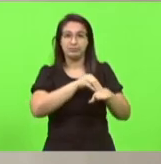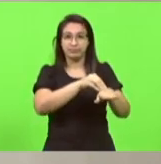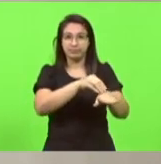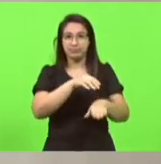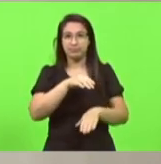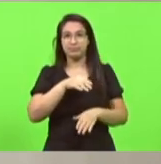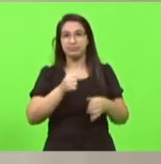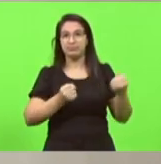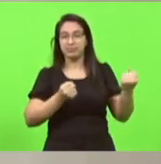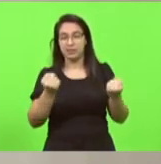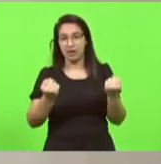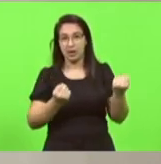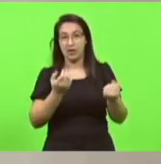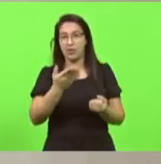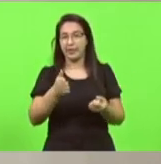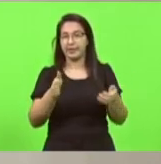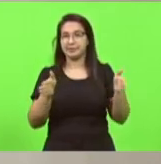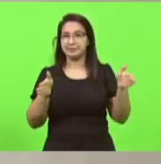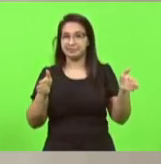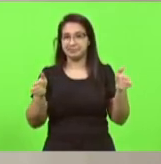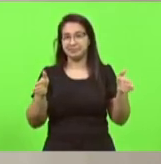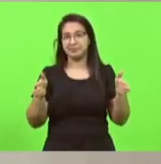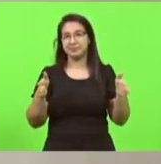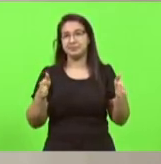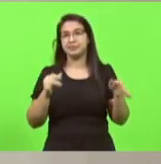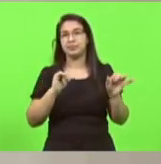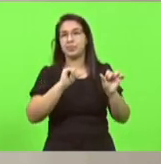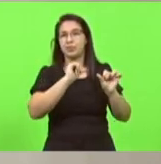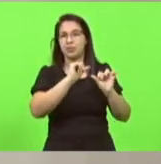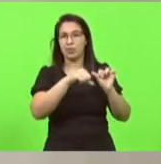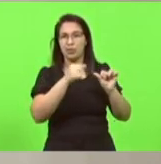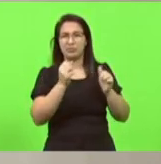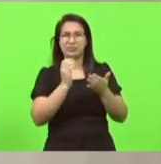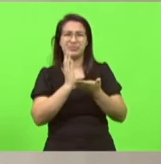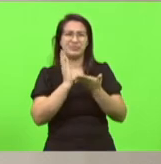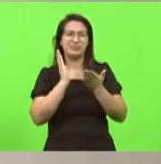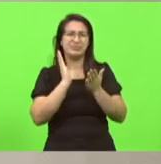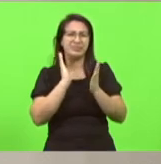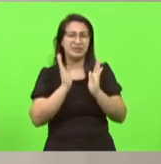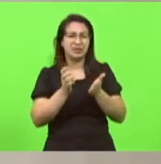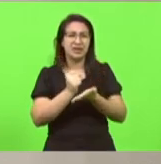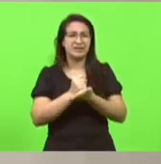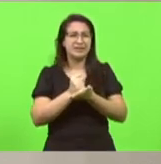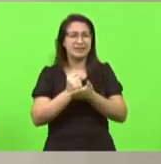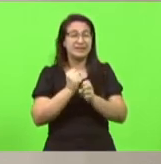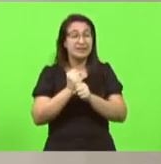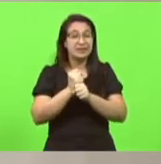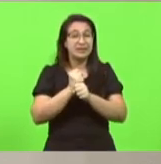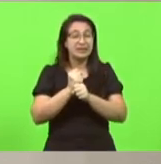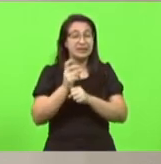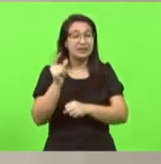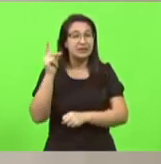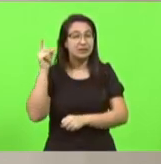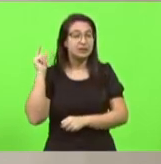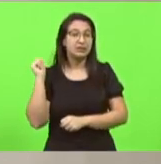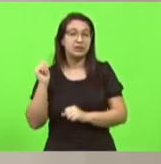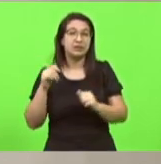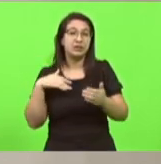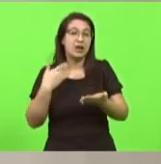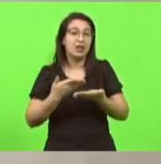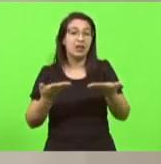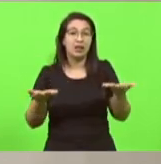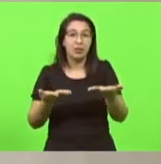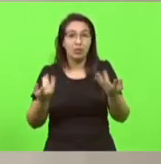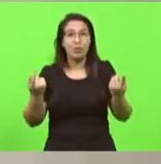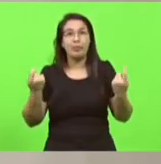e aquele trecho foi reconstituído há muito tempo, reconstruído há muito tempo, e agora já